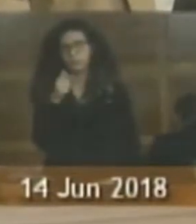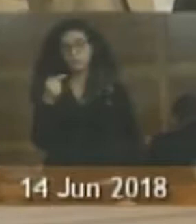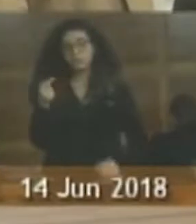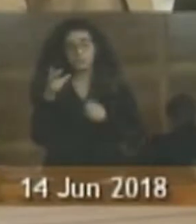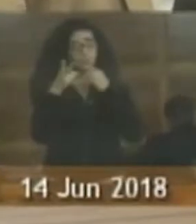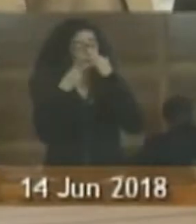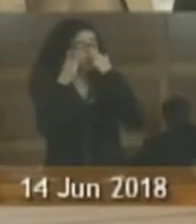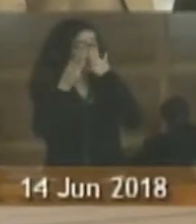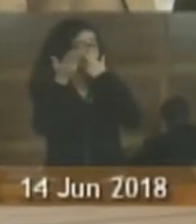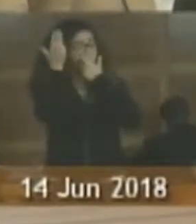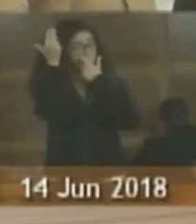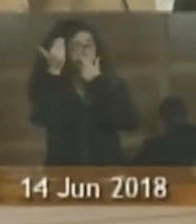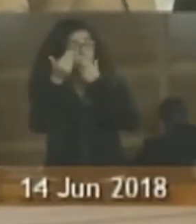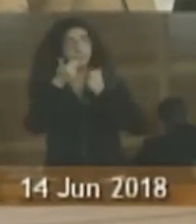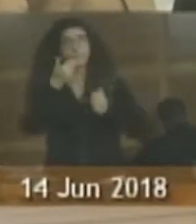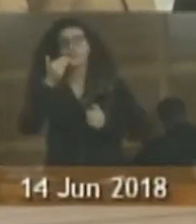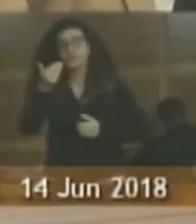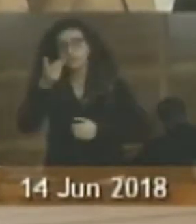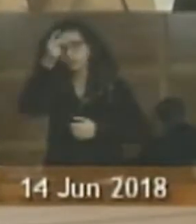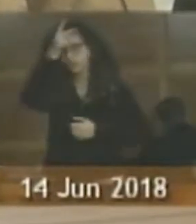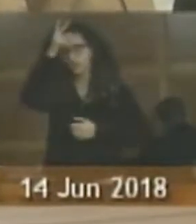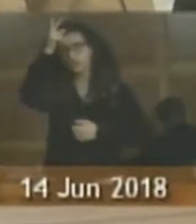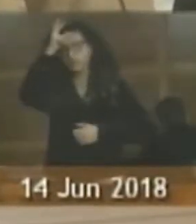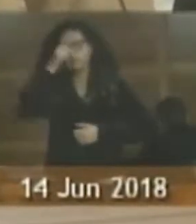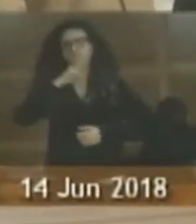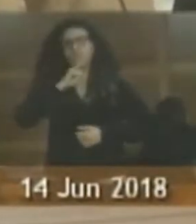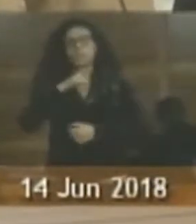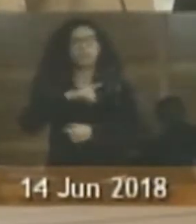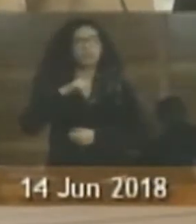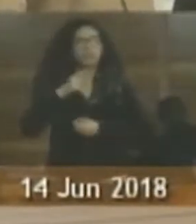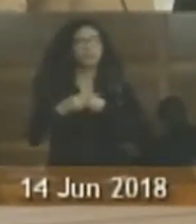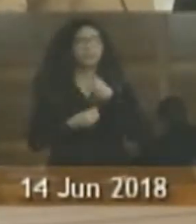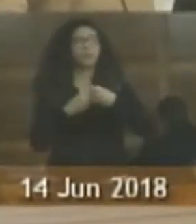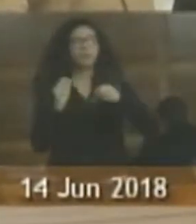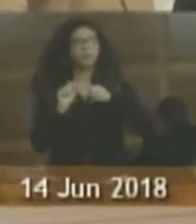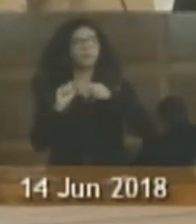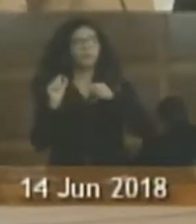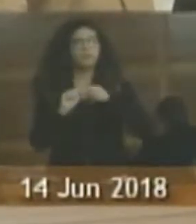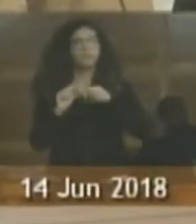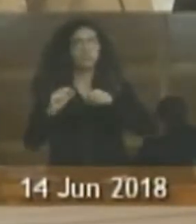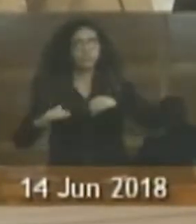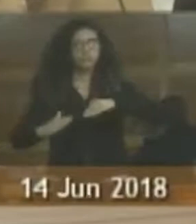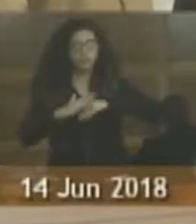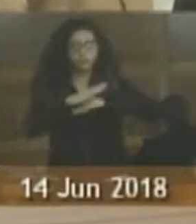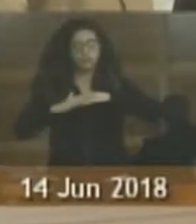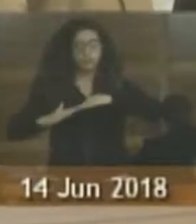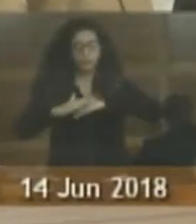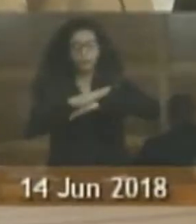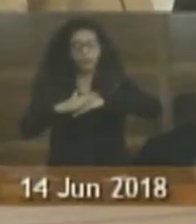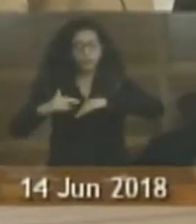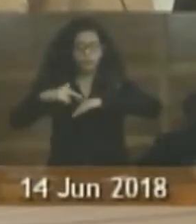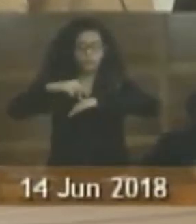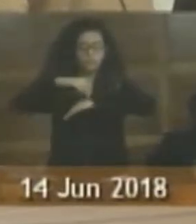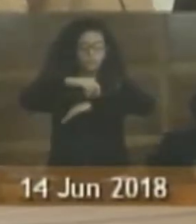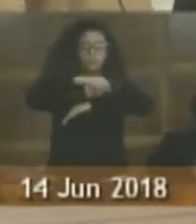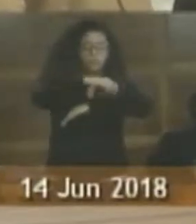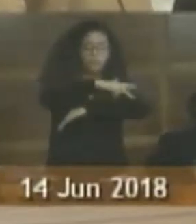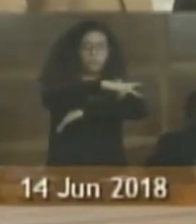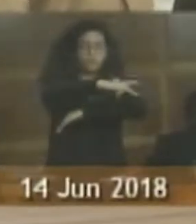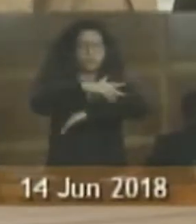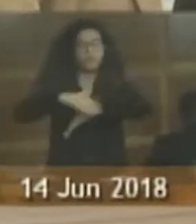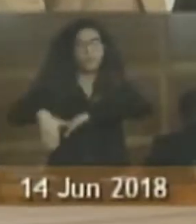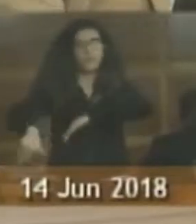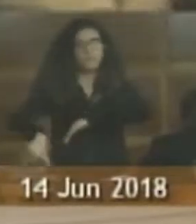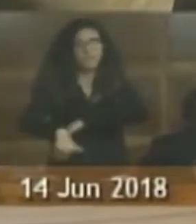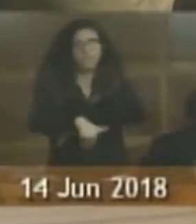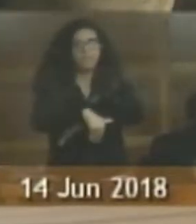Coelho, indicando ao prefeito municipal um estudo de viabilidade técnica para a construção de uma rampa de acesso para deficientes físicos